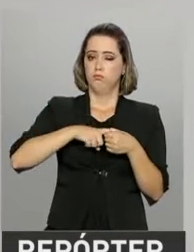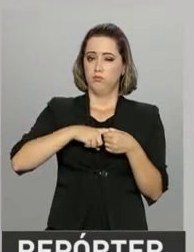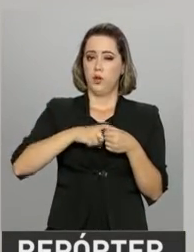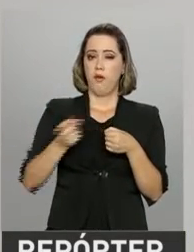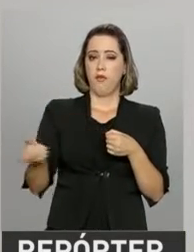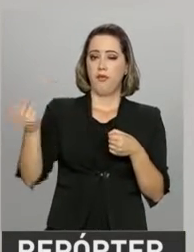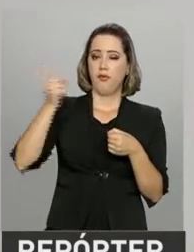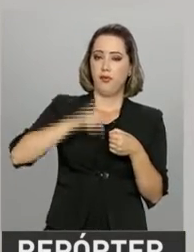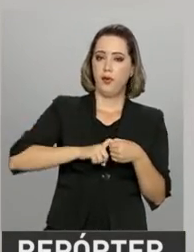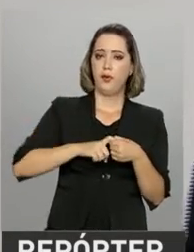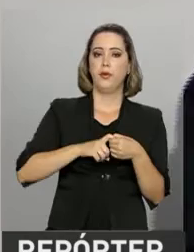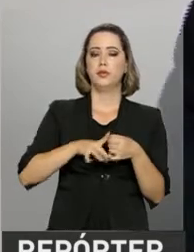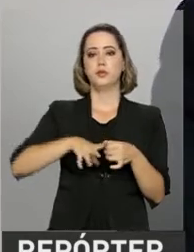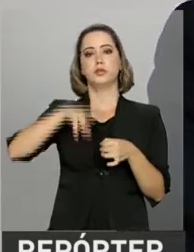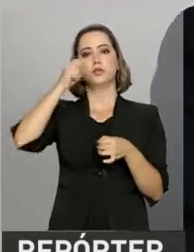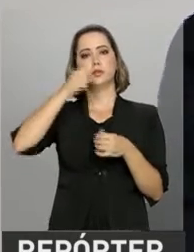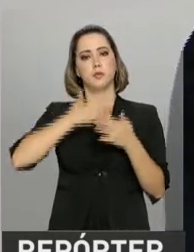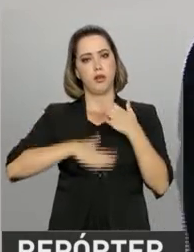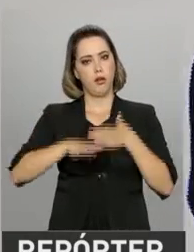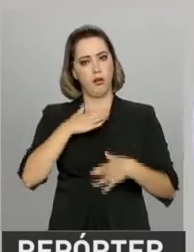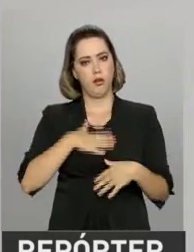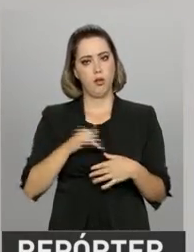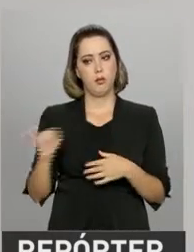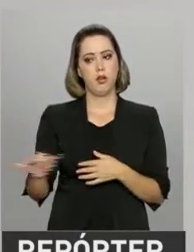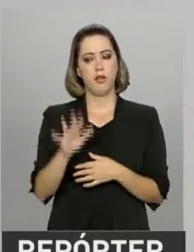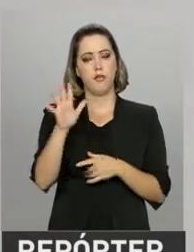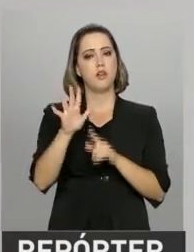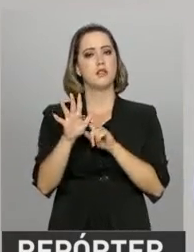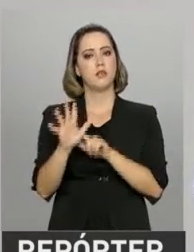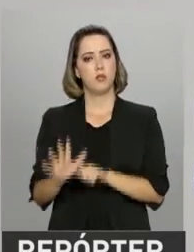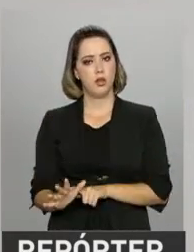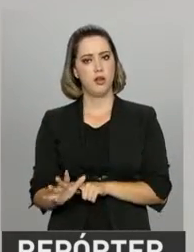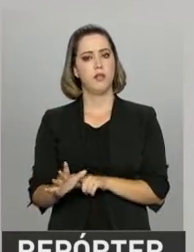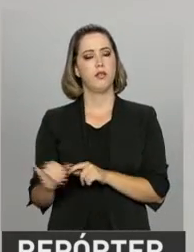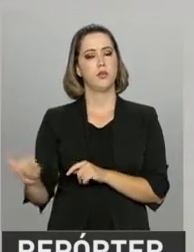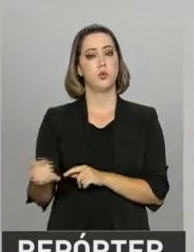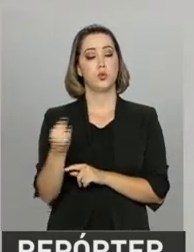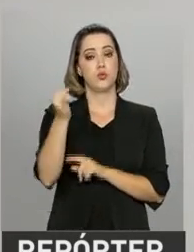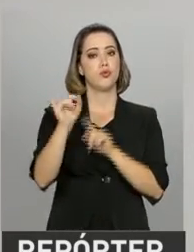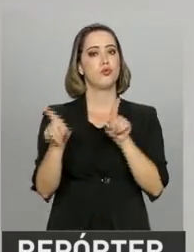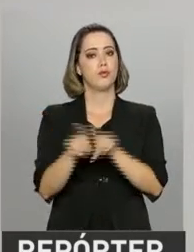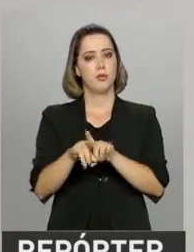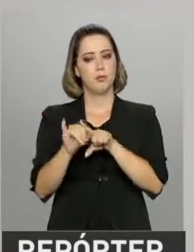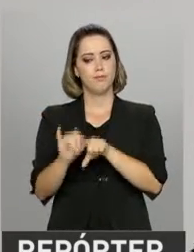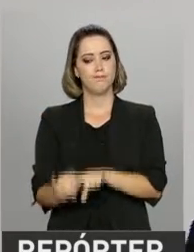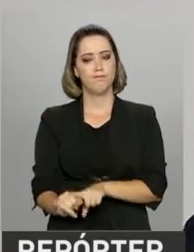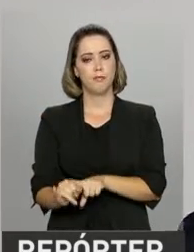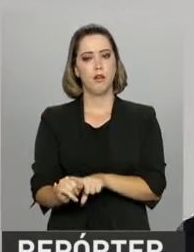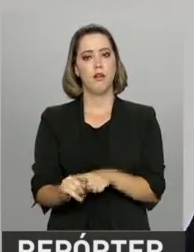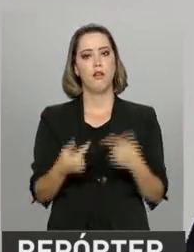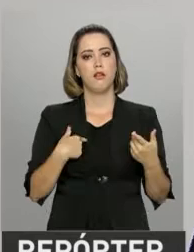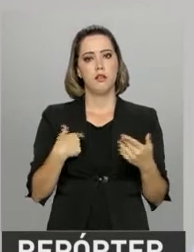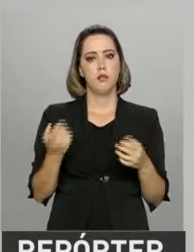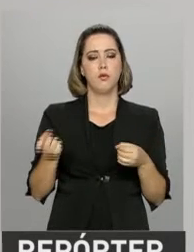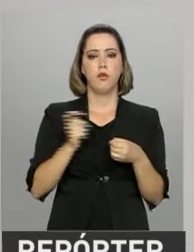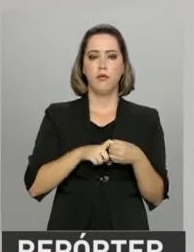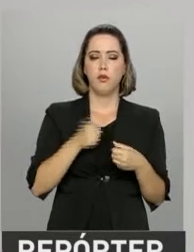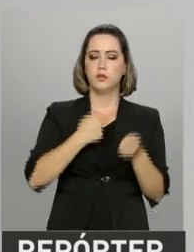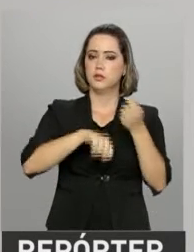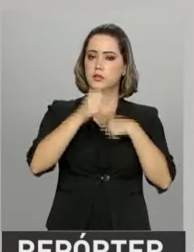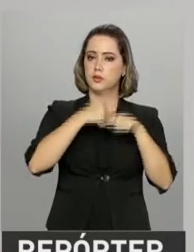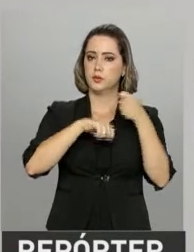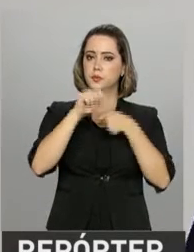caindo sensivelmente com os juros caindo sensivelmente com a retomada ainda que lenta da economia